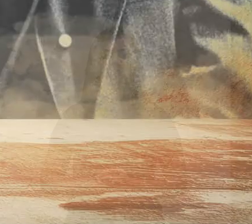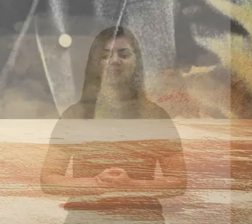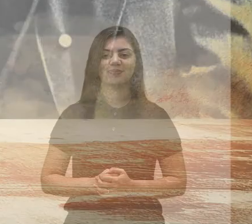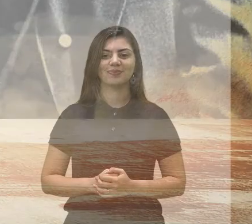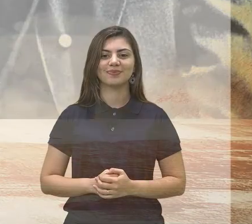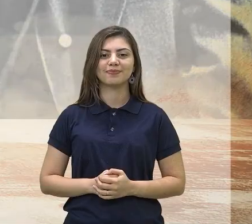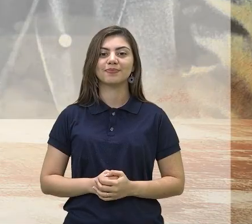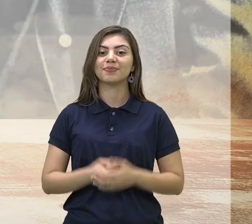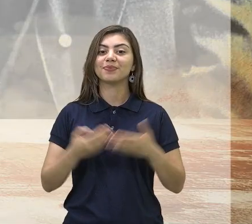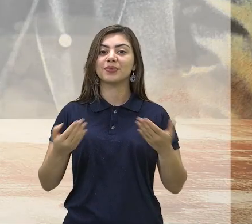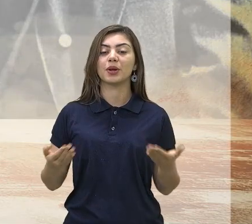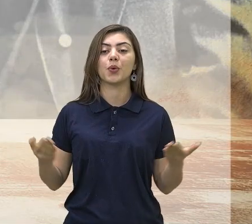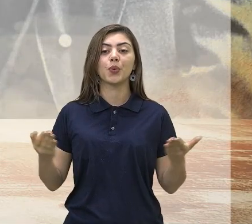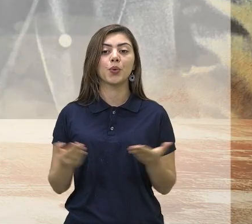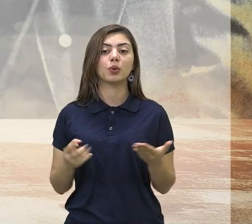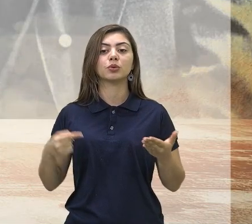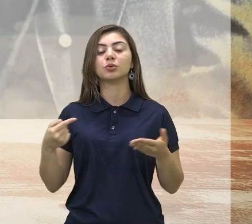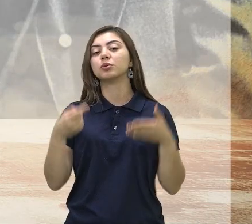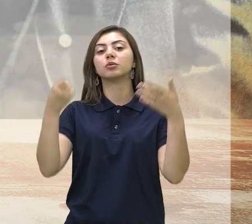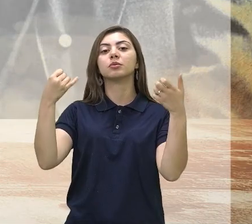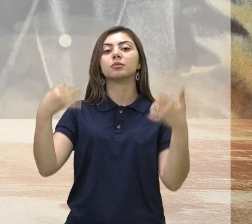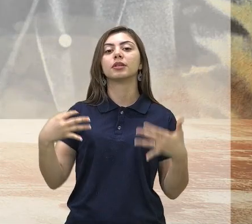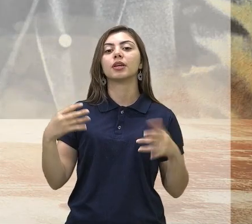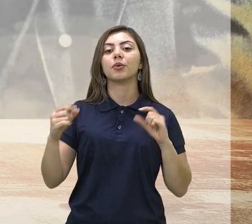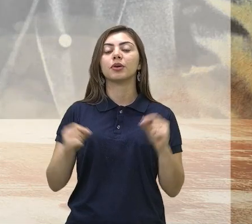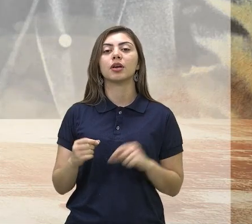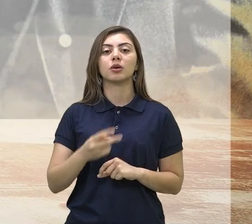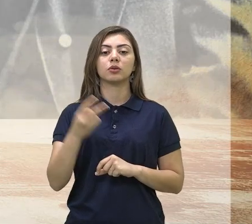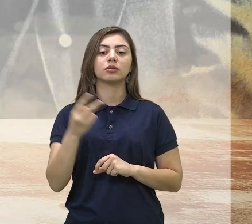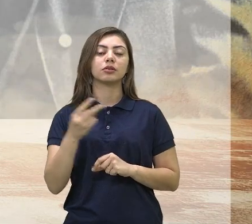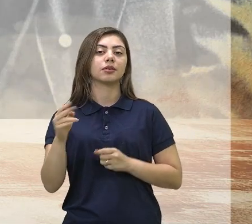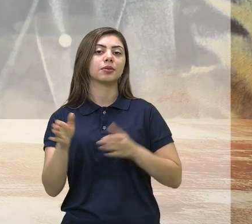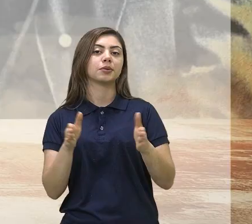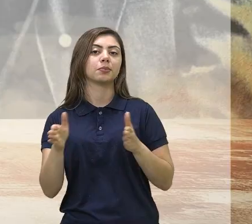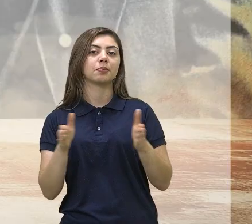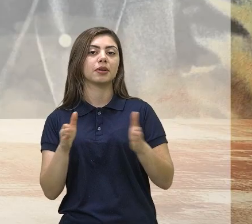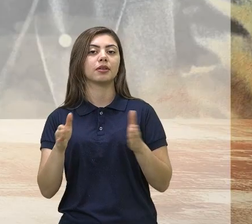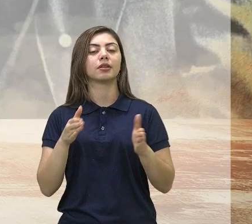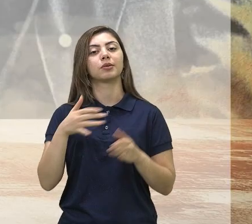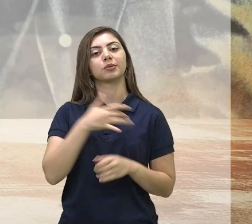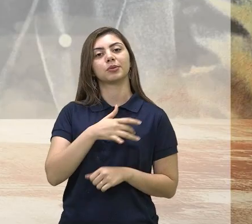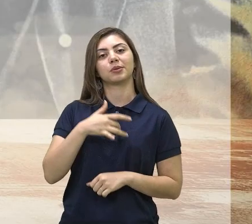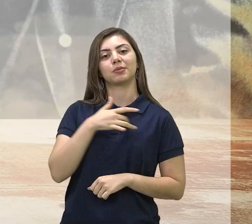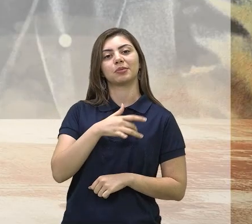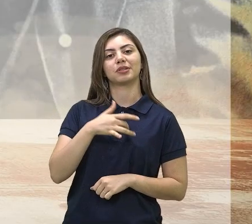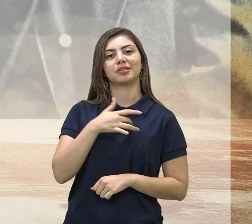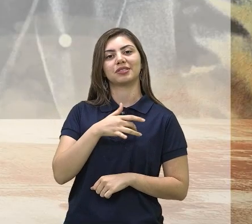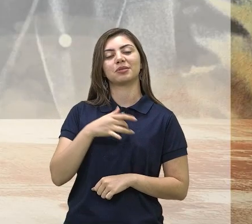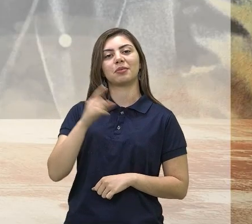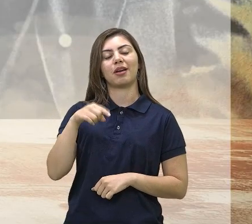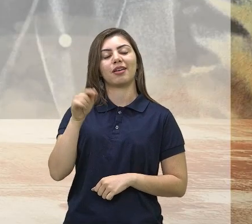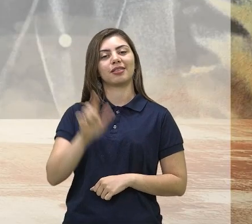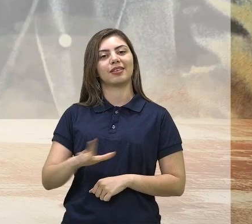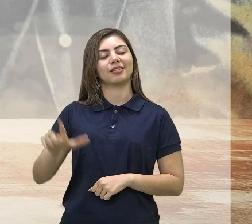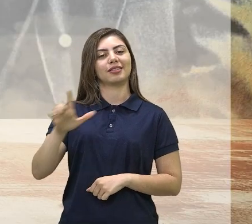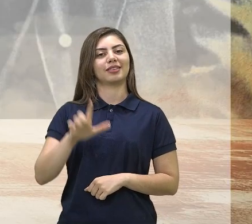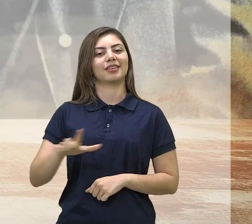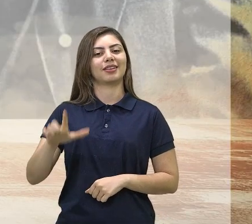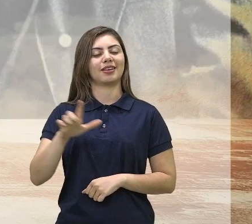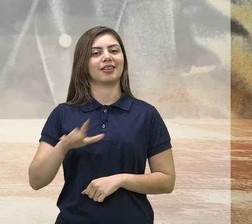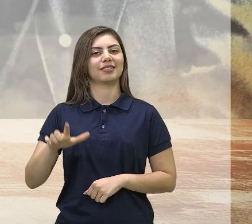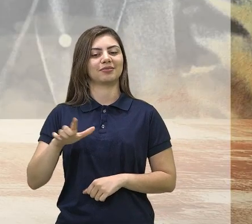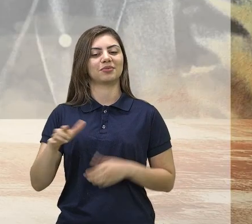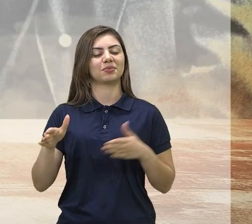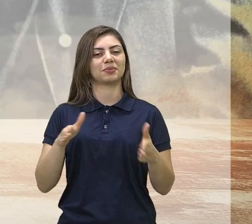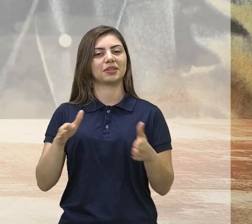Muito bem, nós vamos falar sobre a segunda geração da nossa escola literária do